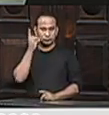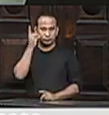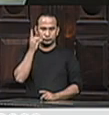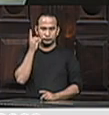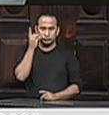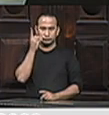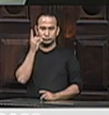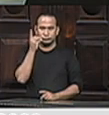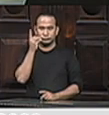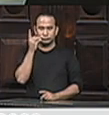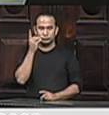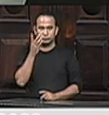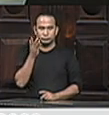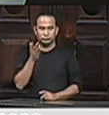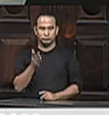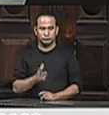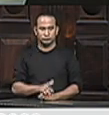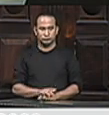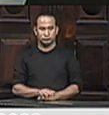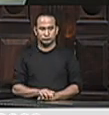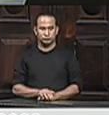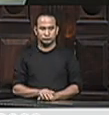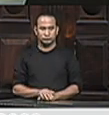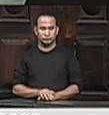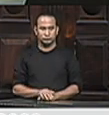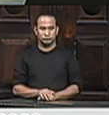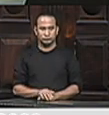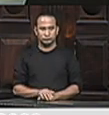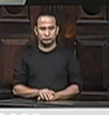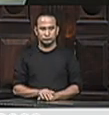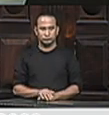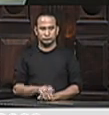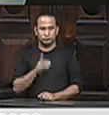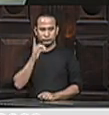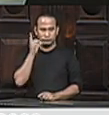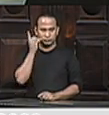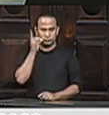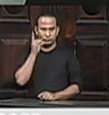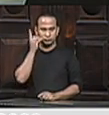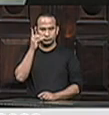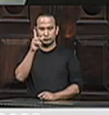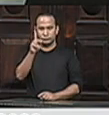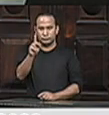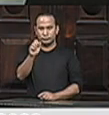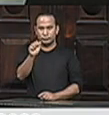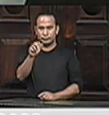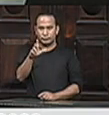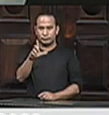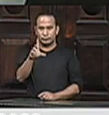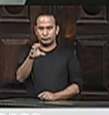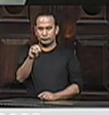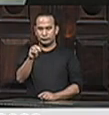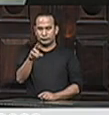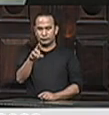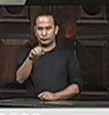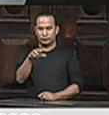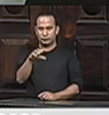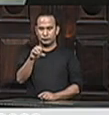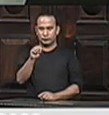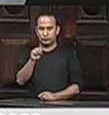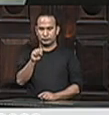Presidente, parecer é pela constitucionalidade. Pela Comissão de Trabalho, Legislação Social e Seguridade Social,